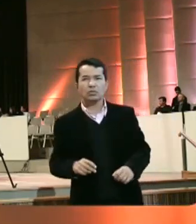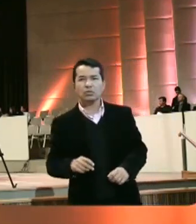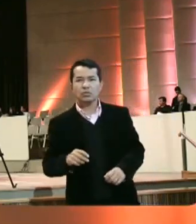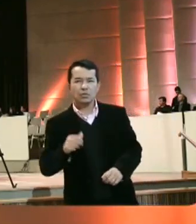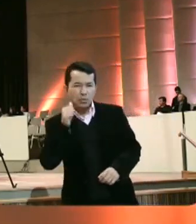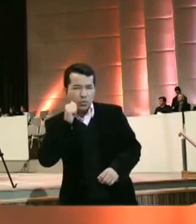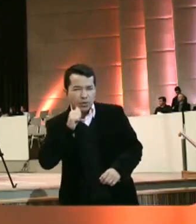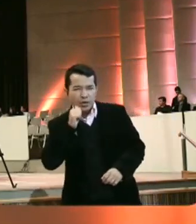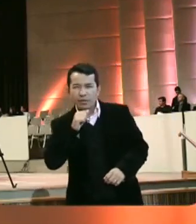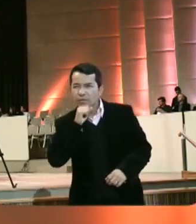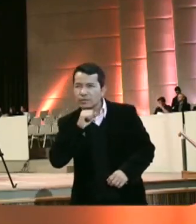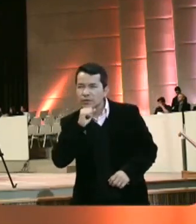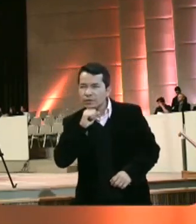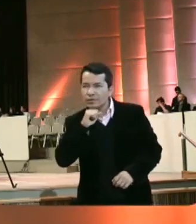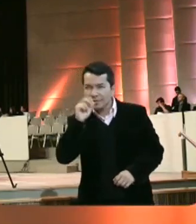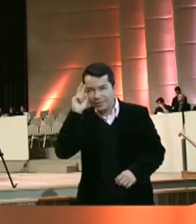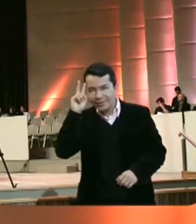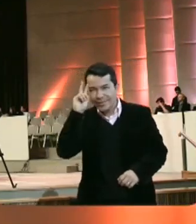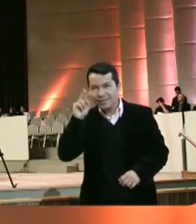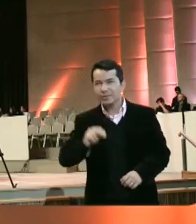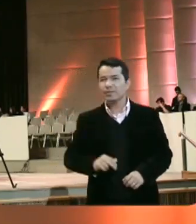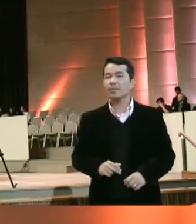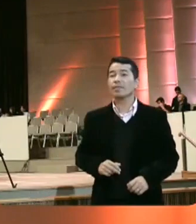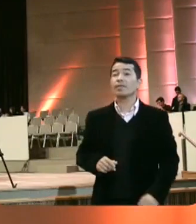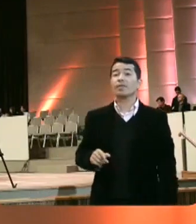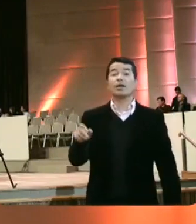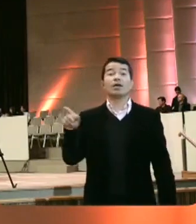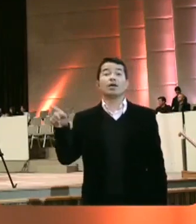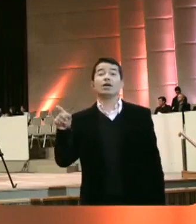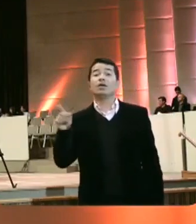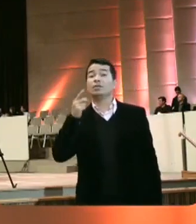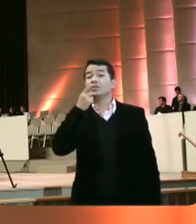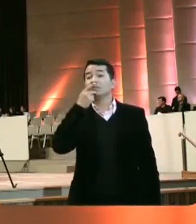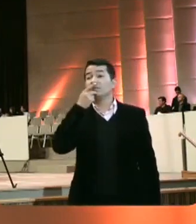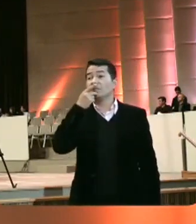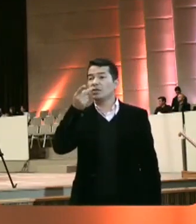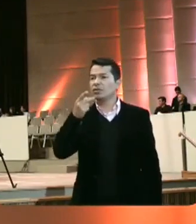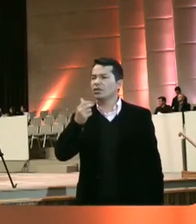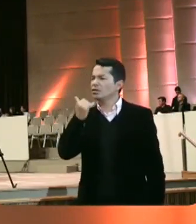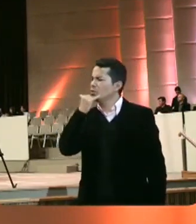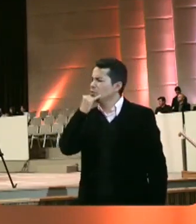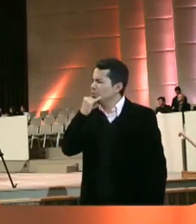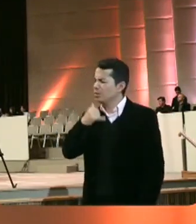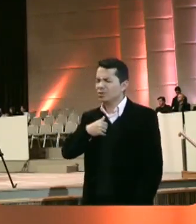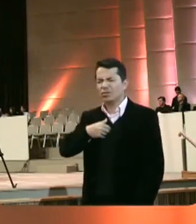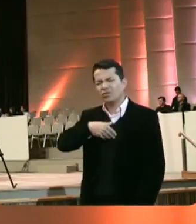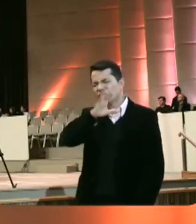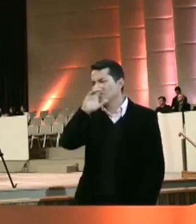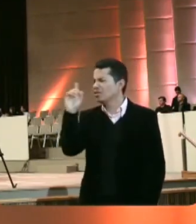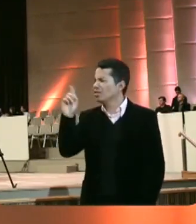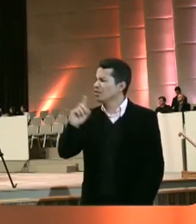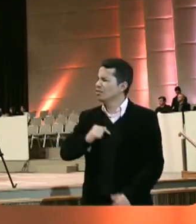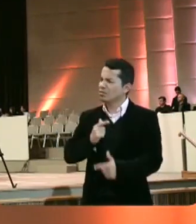isso. Eu não vou para a célula hoje, porque eu estou tendo um problema muito sério aqui na minha